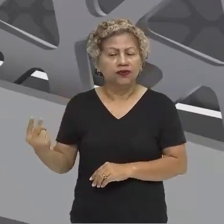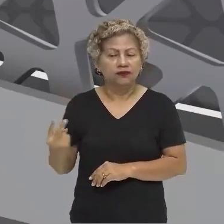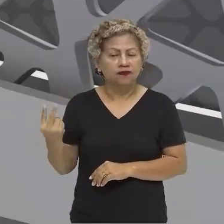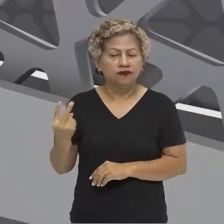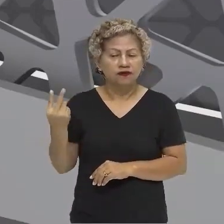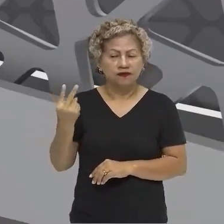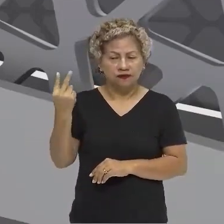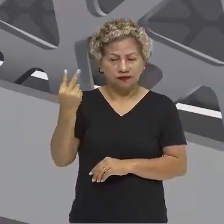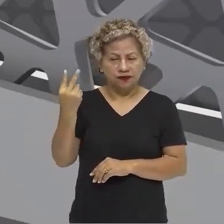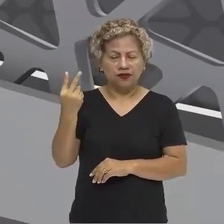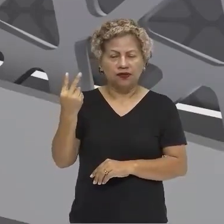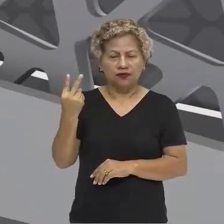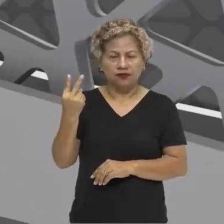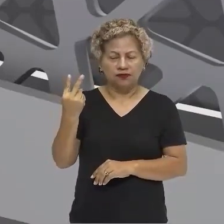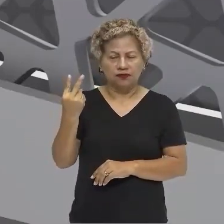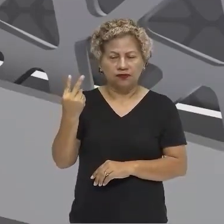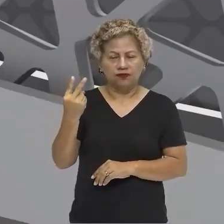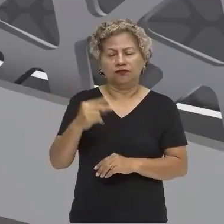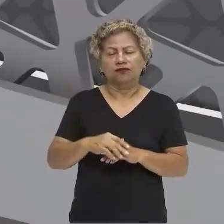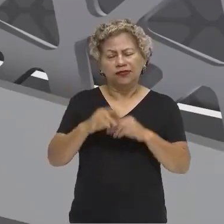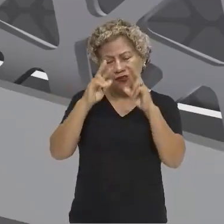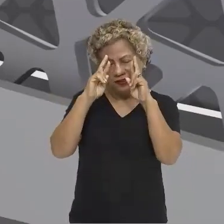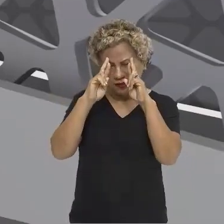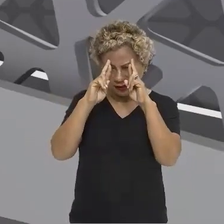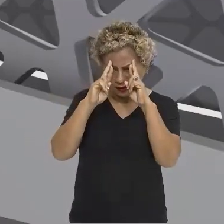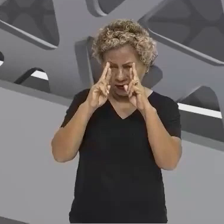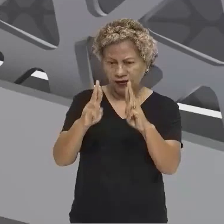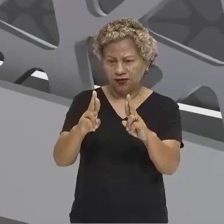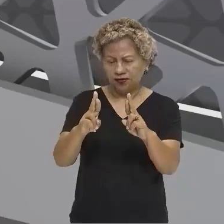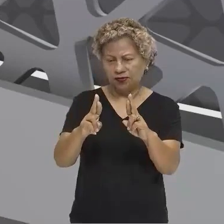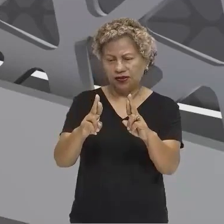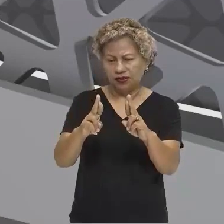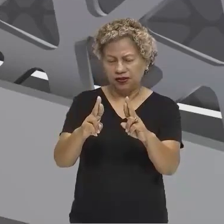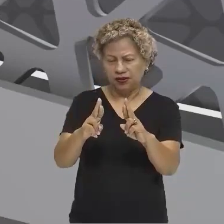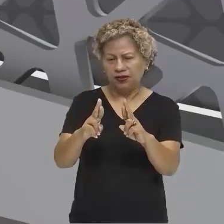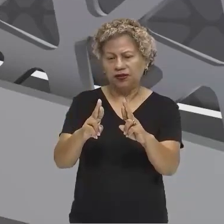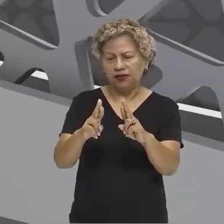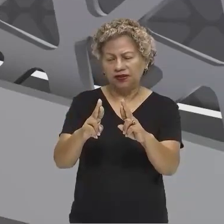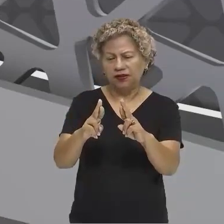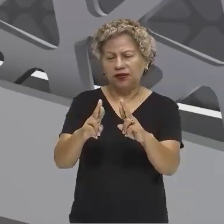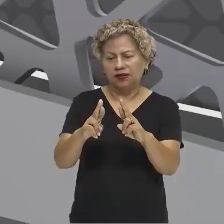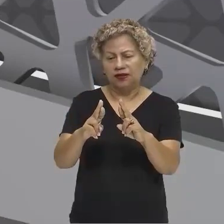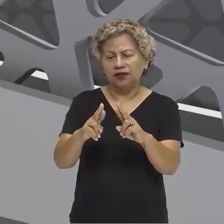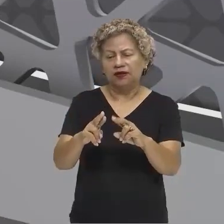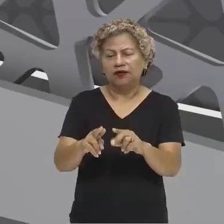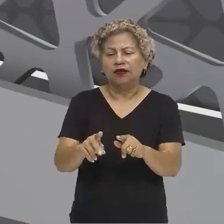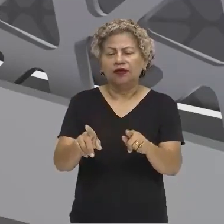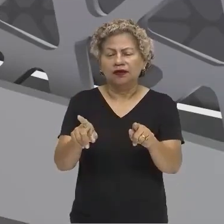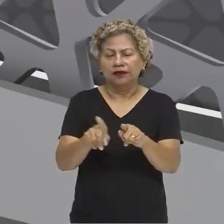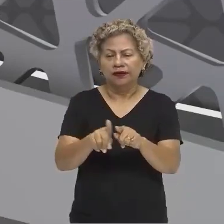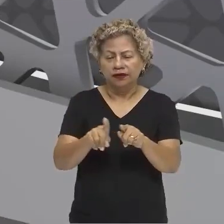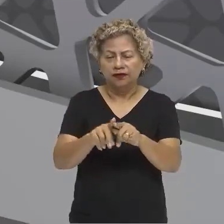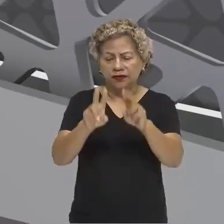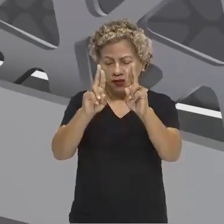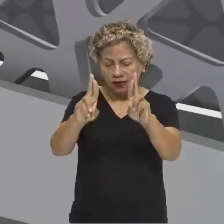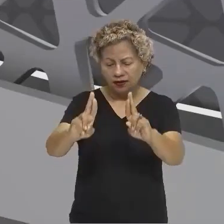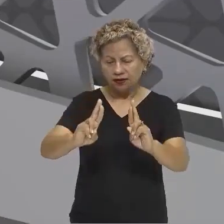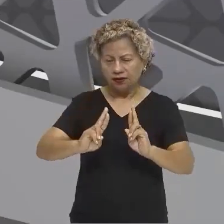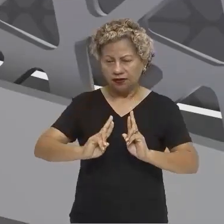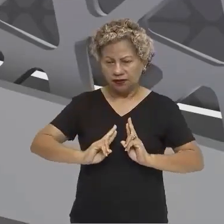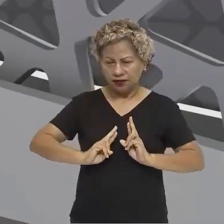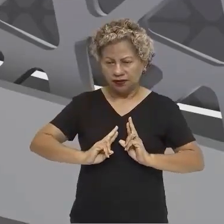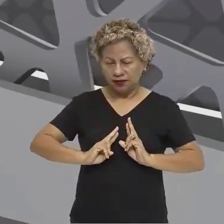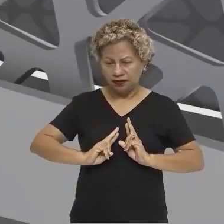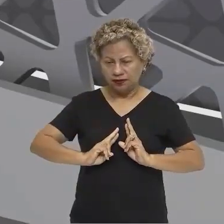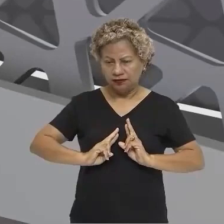assim, respeitar o próximo, respeitar quem está próximo, respeitar a si mesmo, saber se